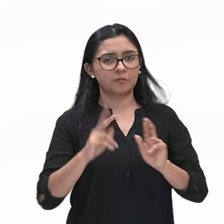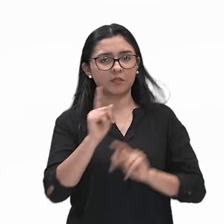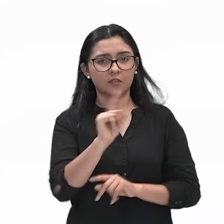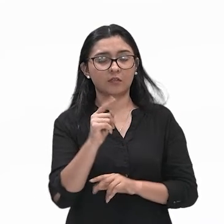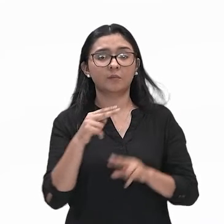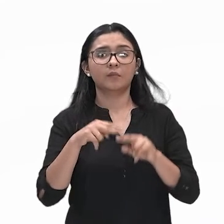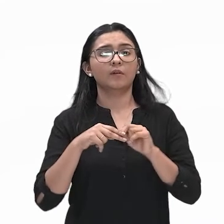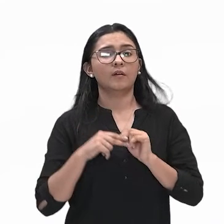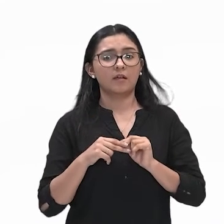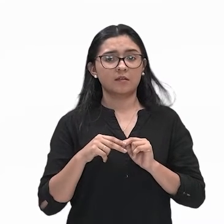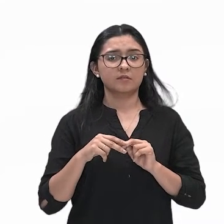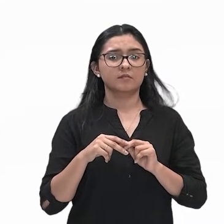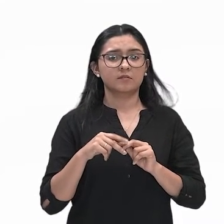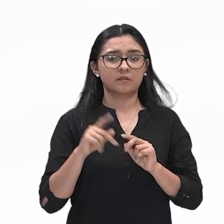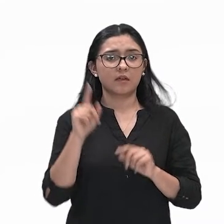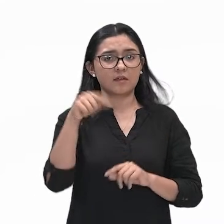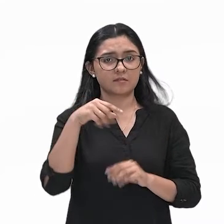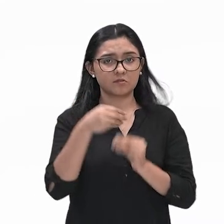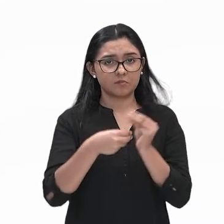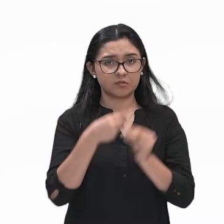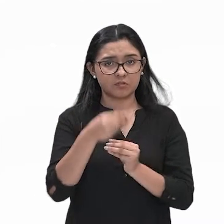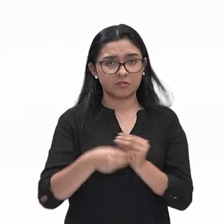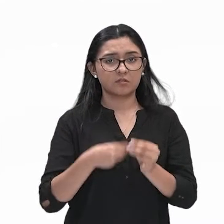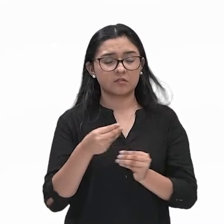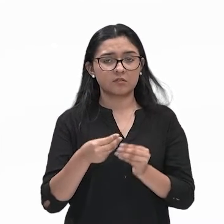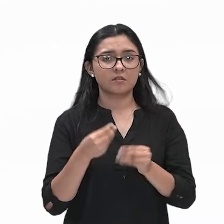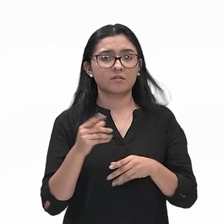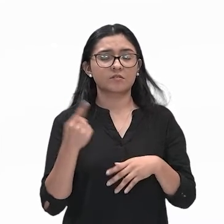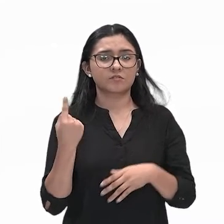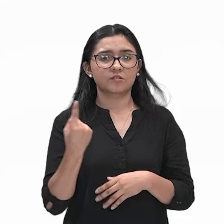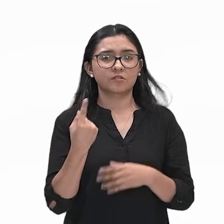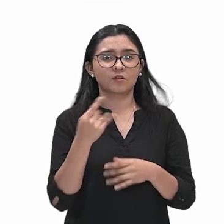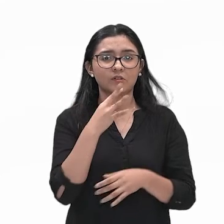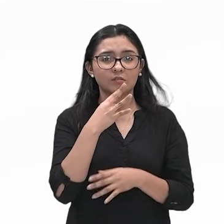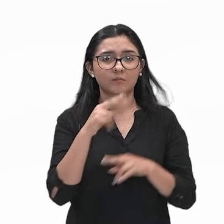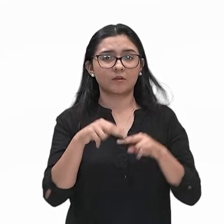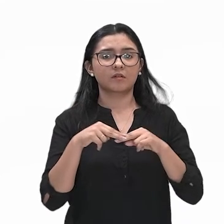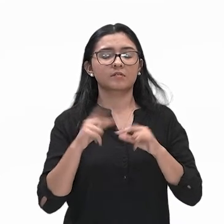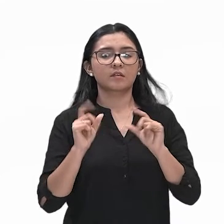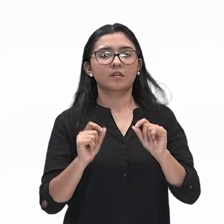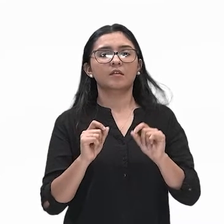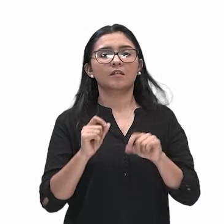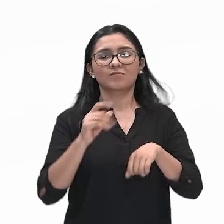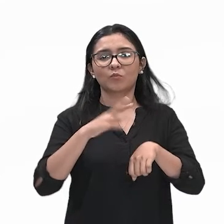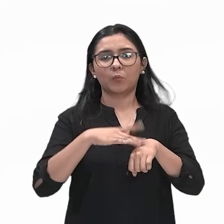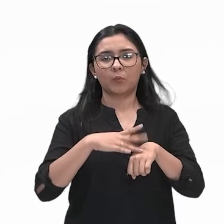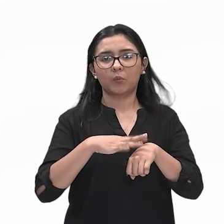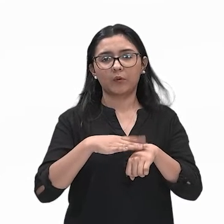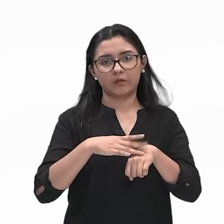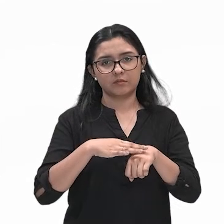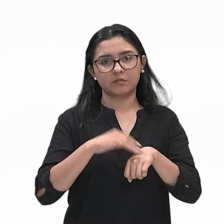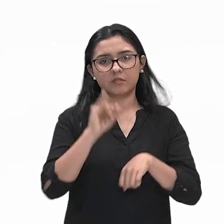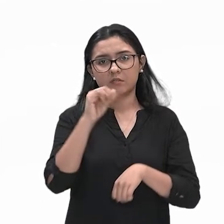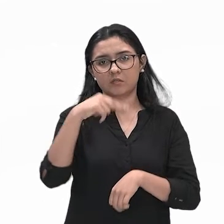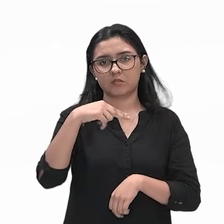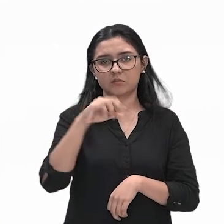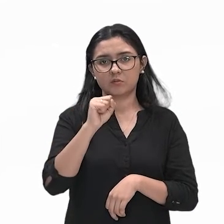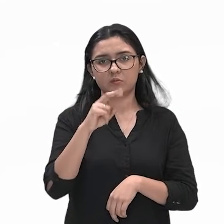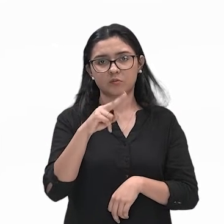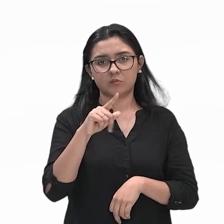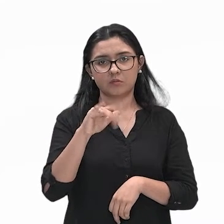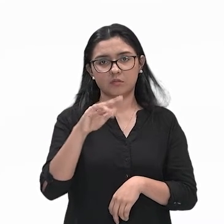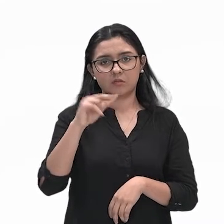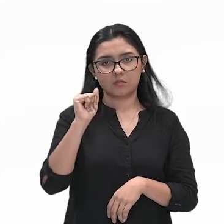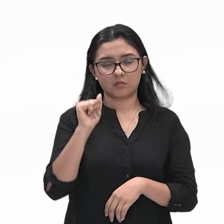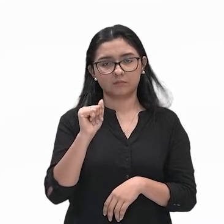Porque essa substância a gente só ouve falar quando a gente já está doente, né? Só ouviu falar de insulina,